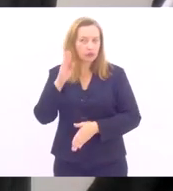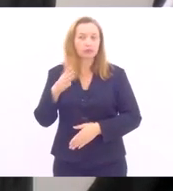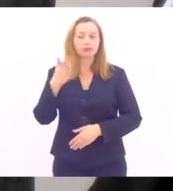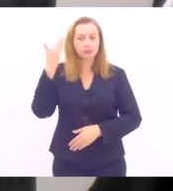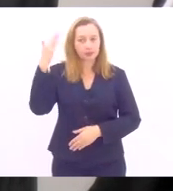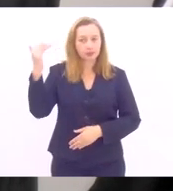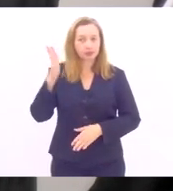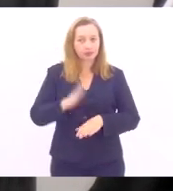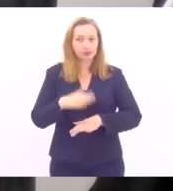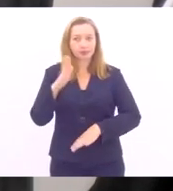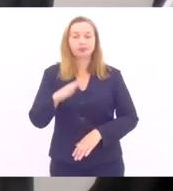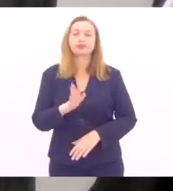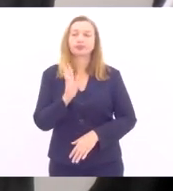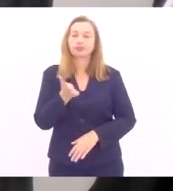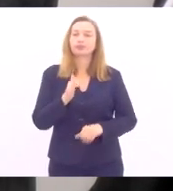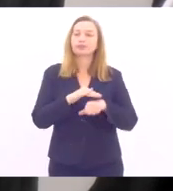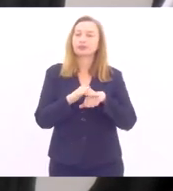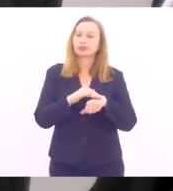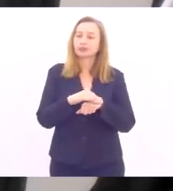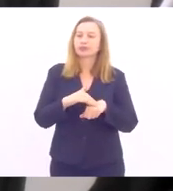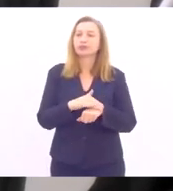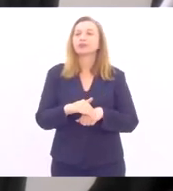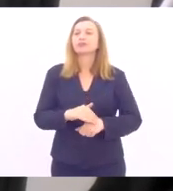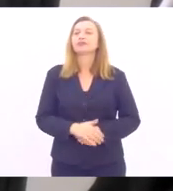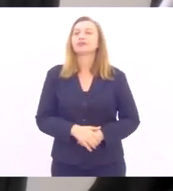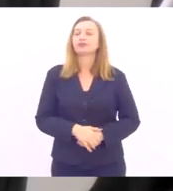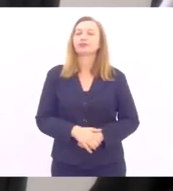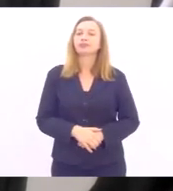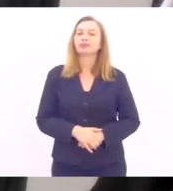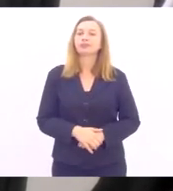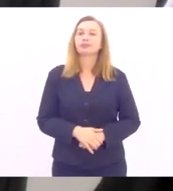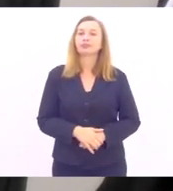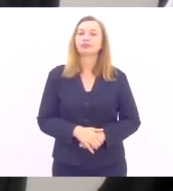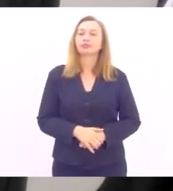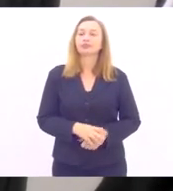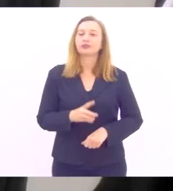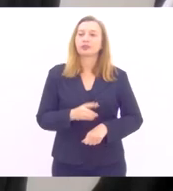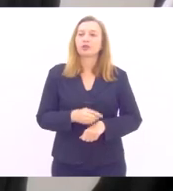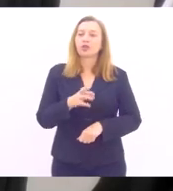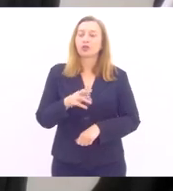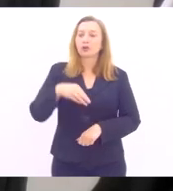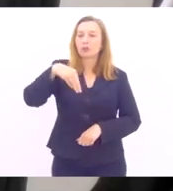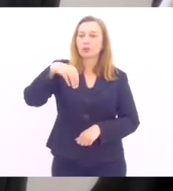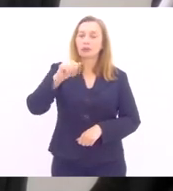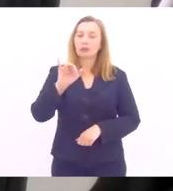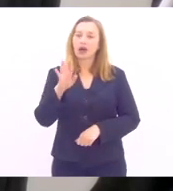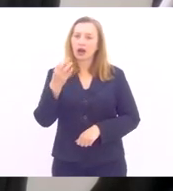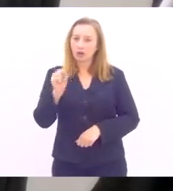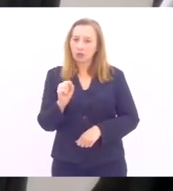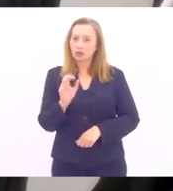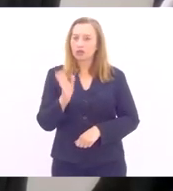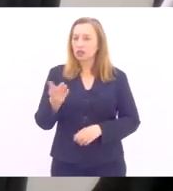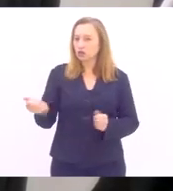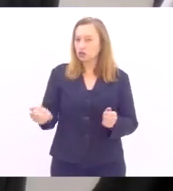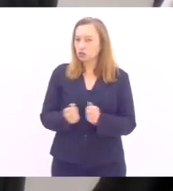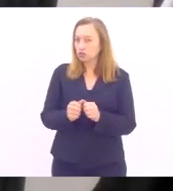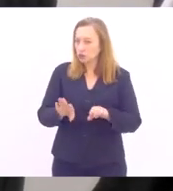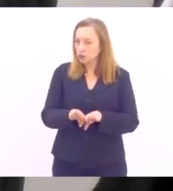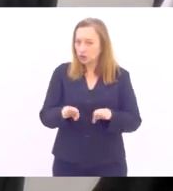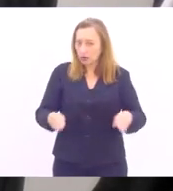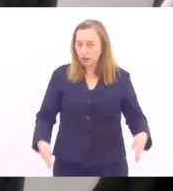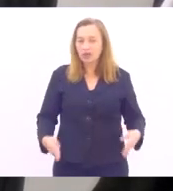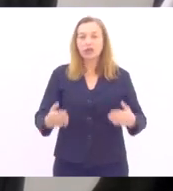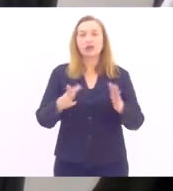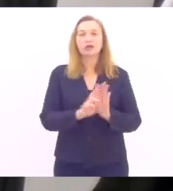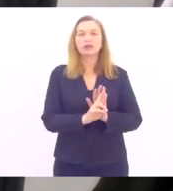polêmico. Eu já tive conversas com o doutor Marcos Leal, que está aqui conosco na mesa,